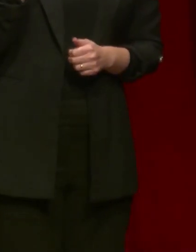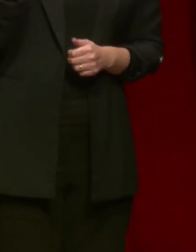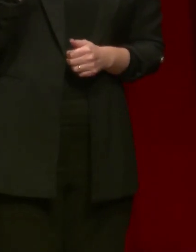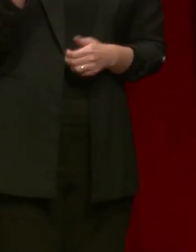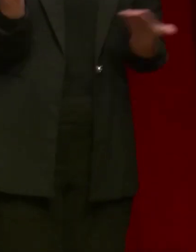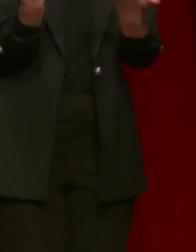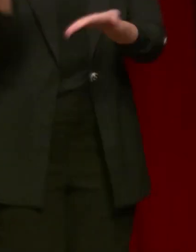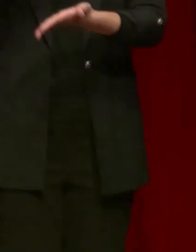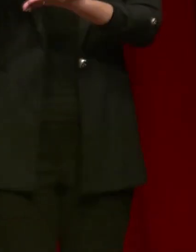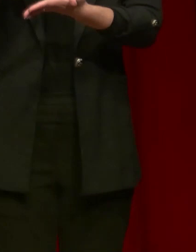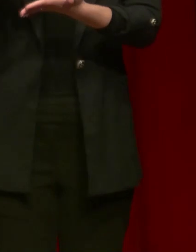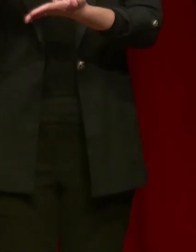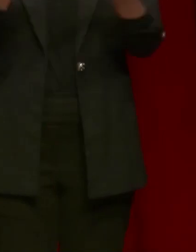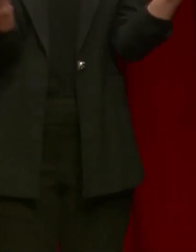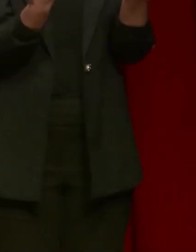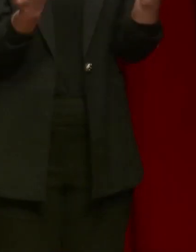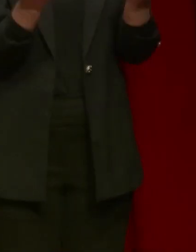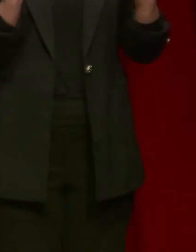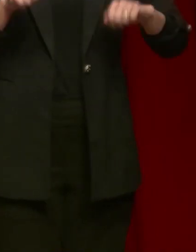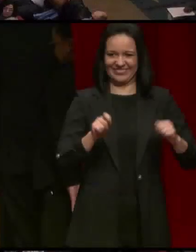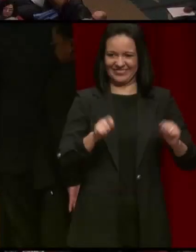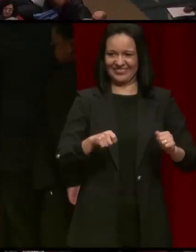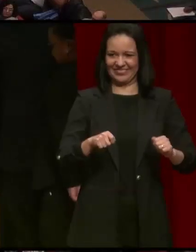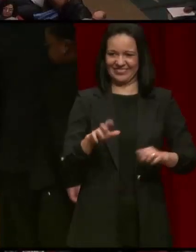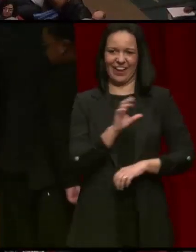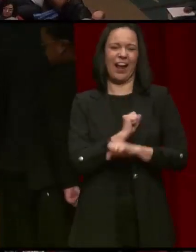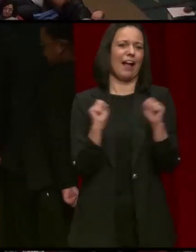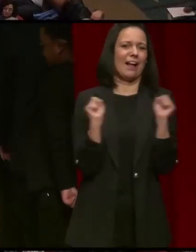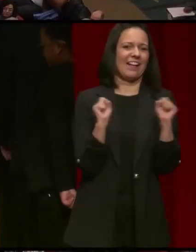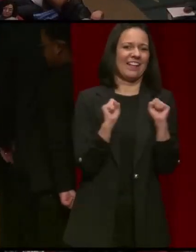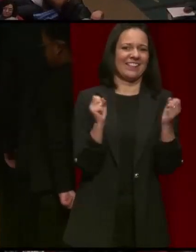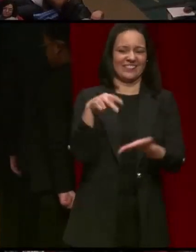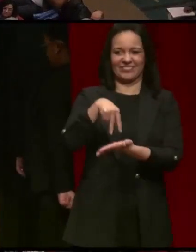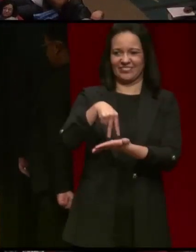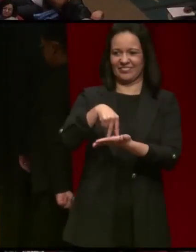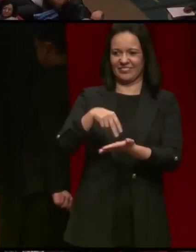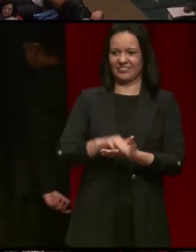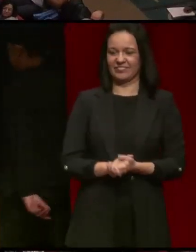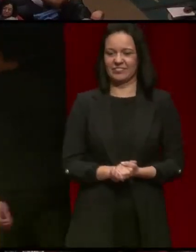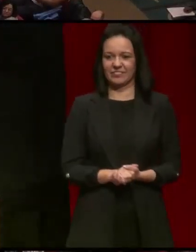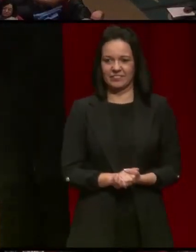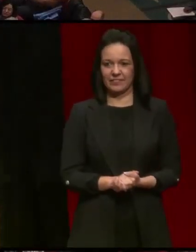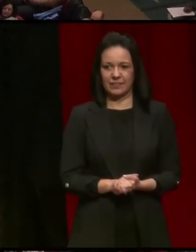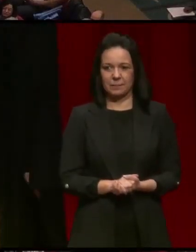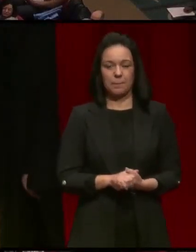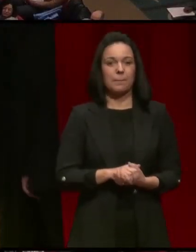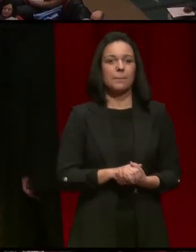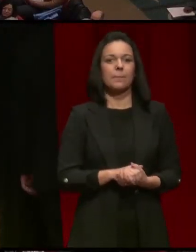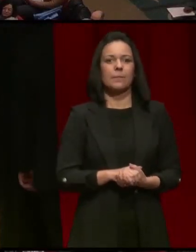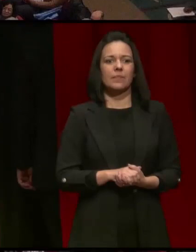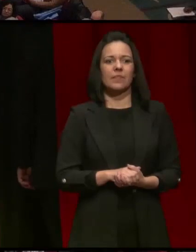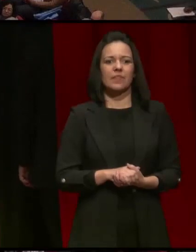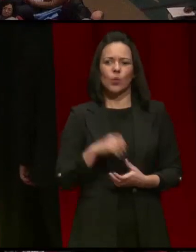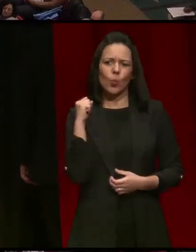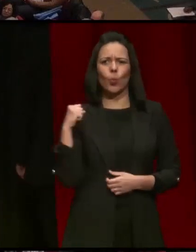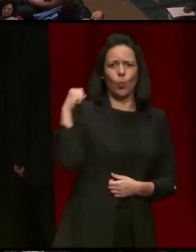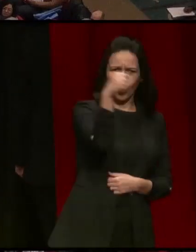Fica de pé os meus DVs aí, que a gente ama tanto. Cadê o Ru aí? Cadê o Yahoo?